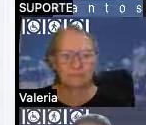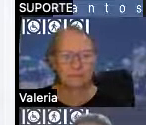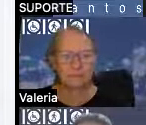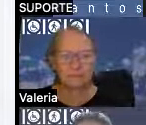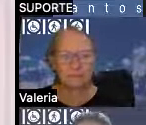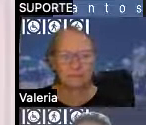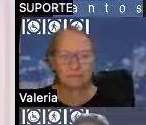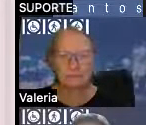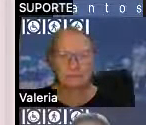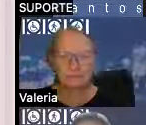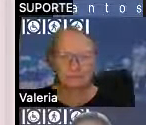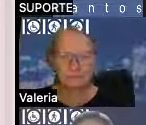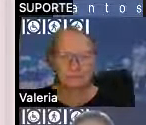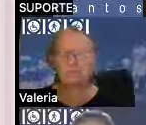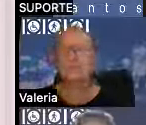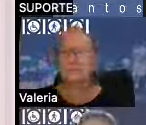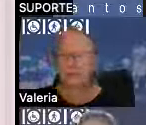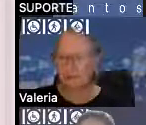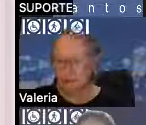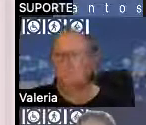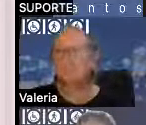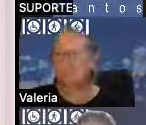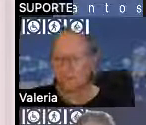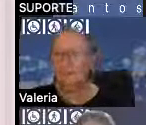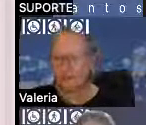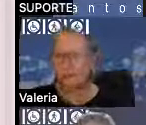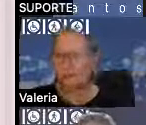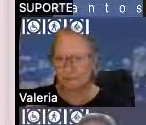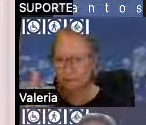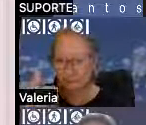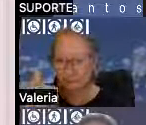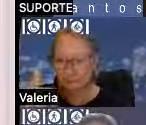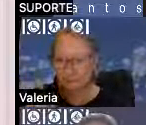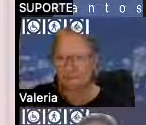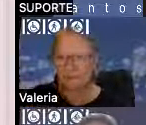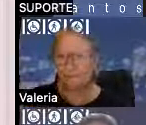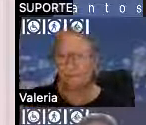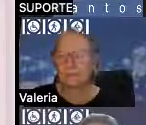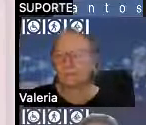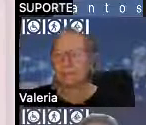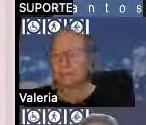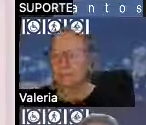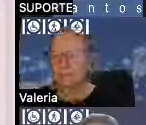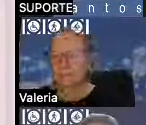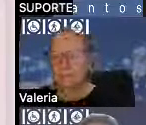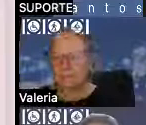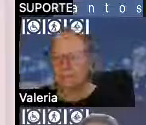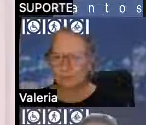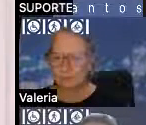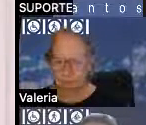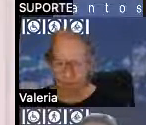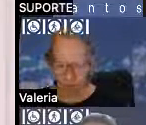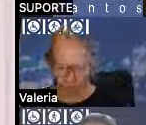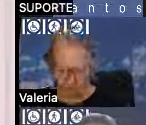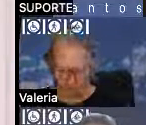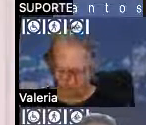Ver se apareceu tela cheia para vocês. Sim, né? Bem, sou arquiteta urbanista, sou